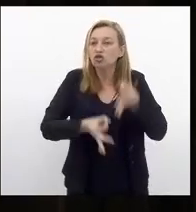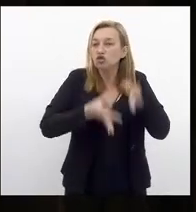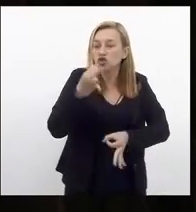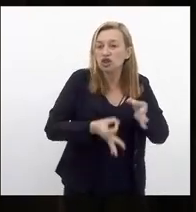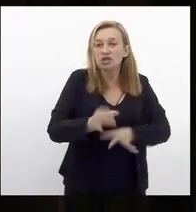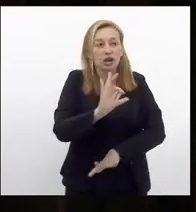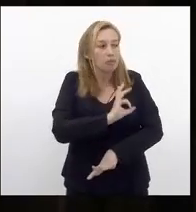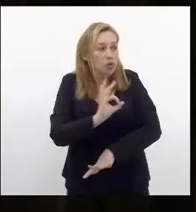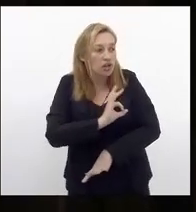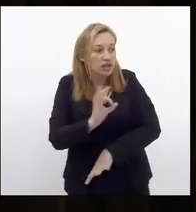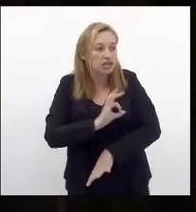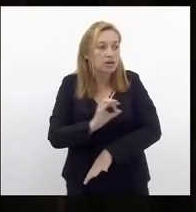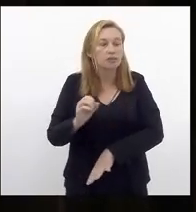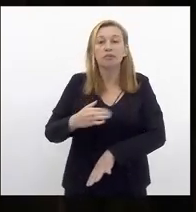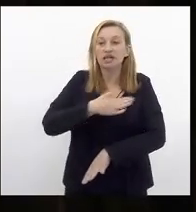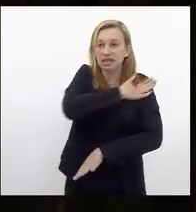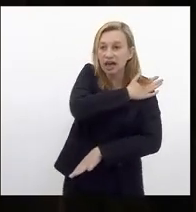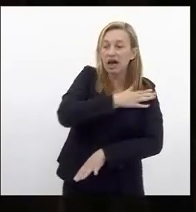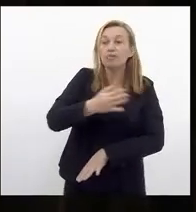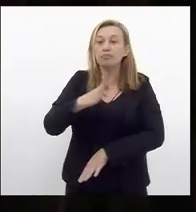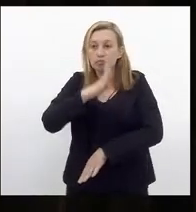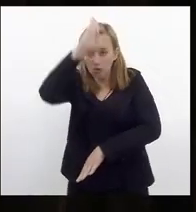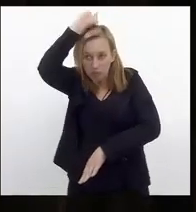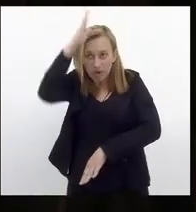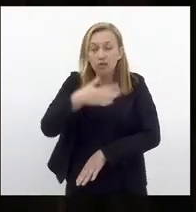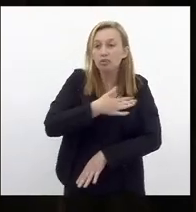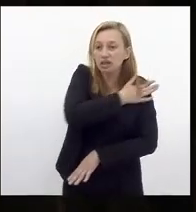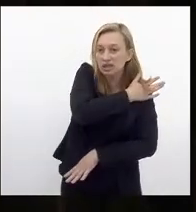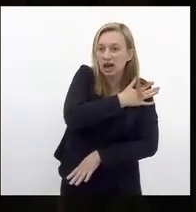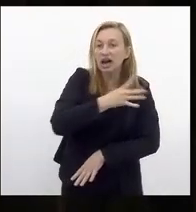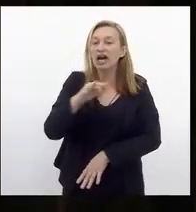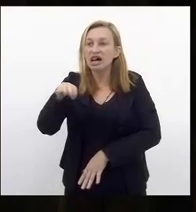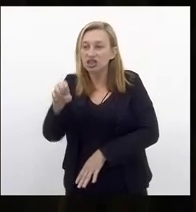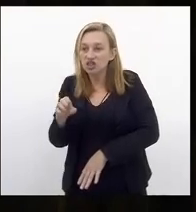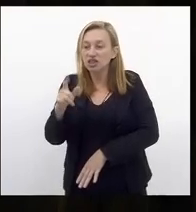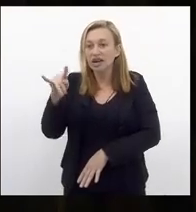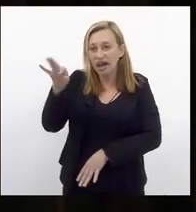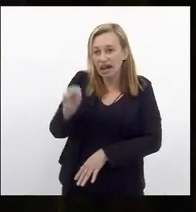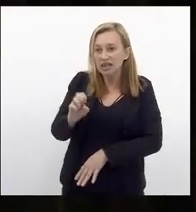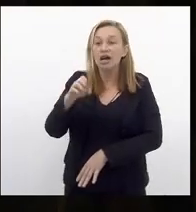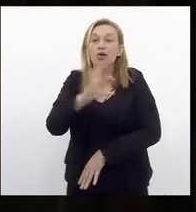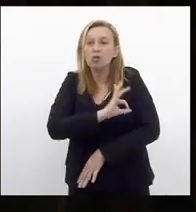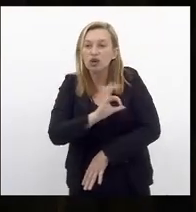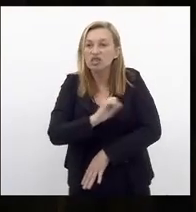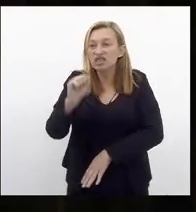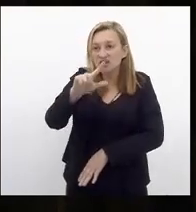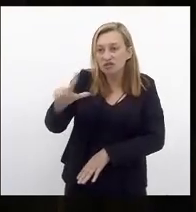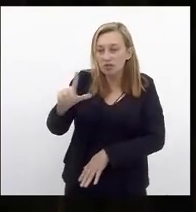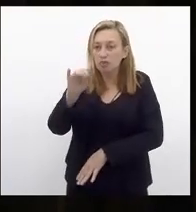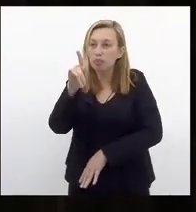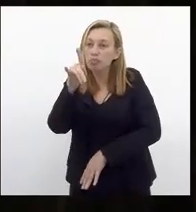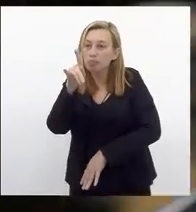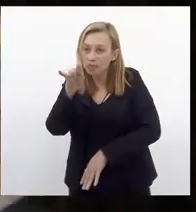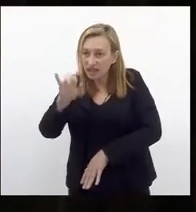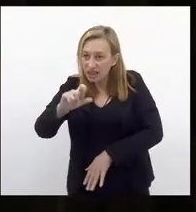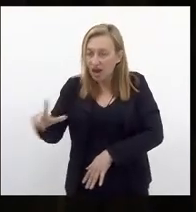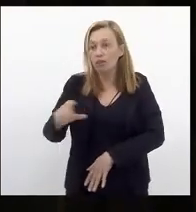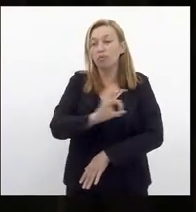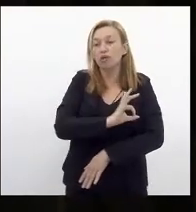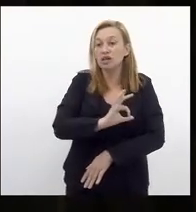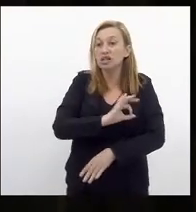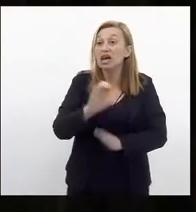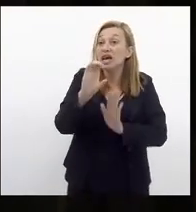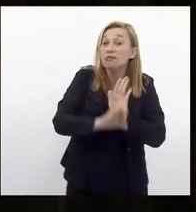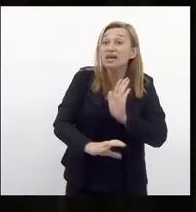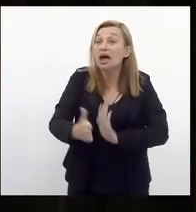as polícias militar como o Bombeiro Militar os Agentes do de gás a polícia civil a polícia penal é uma